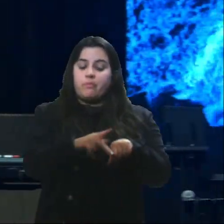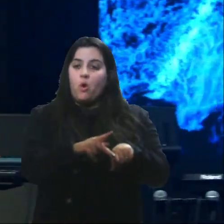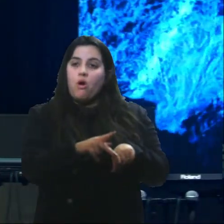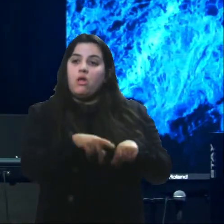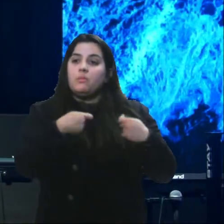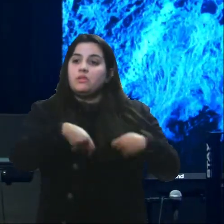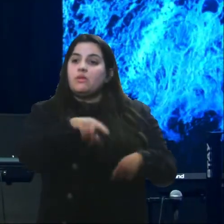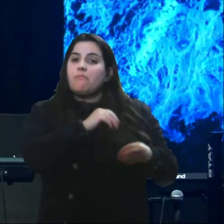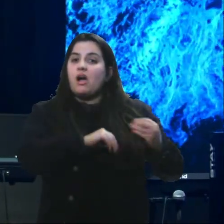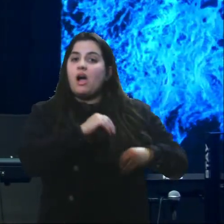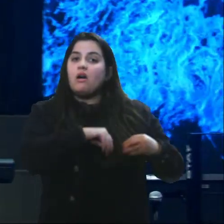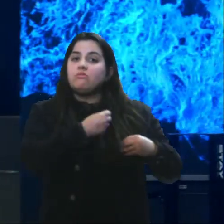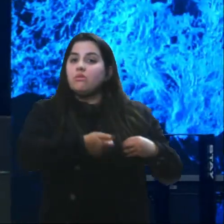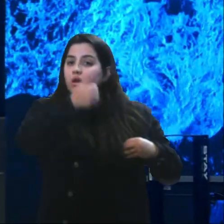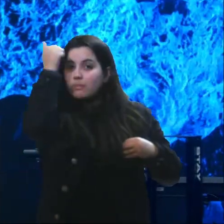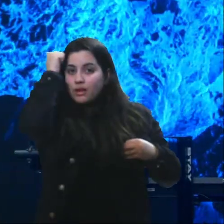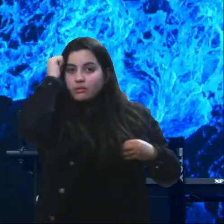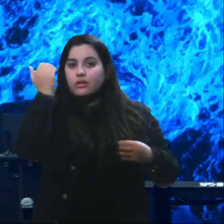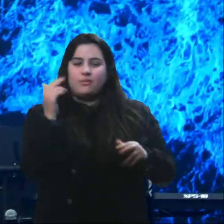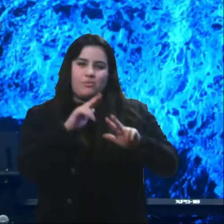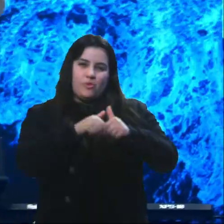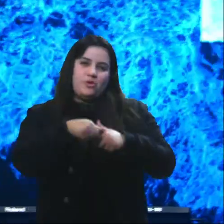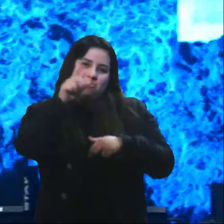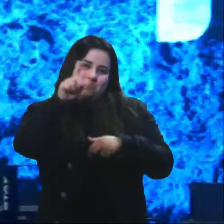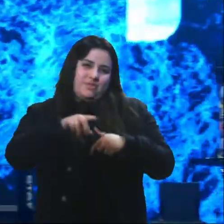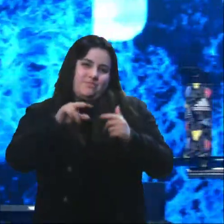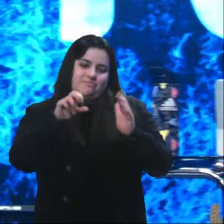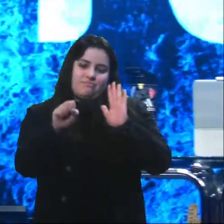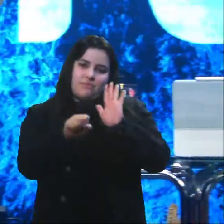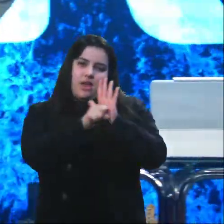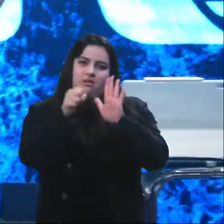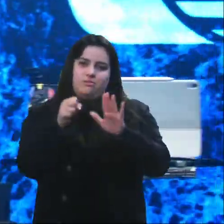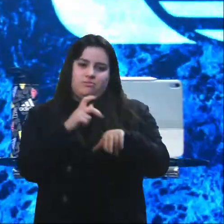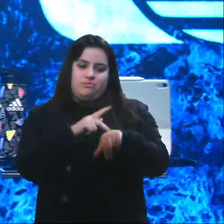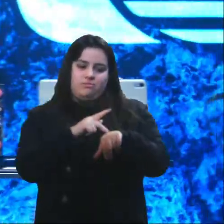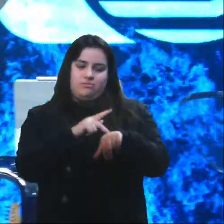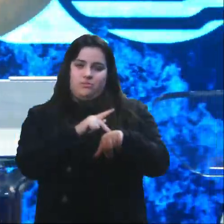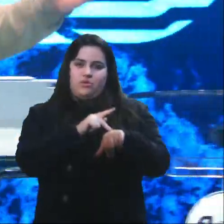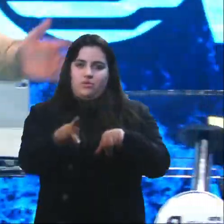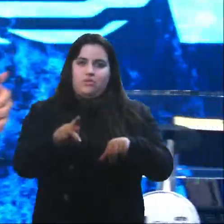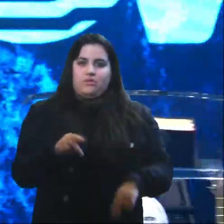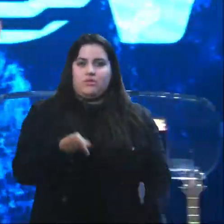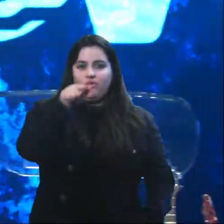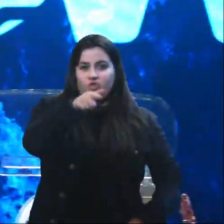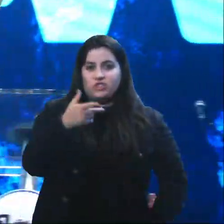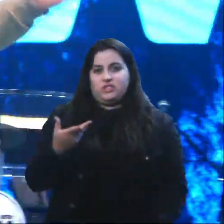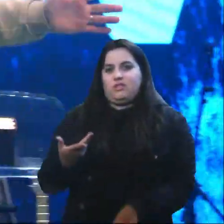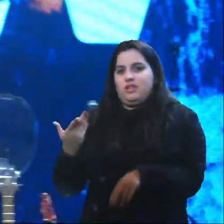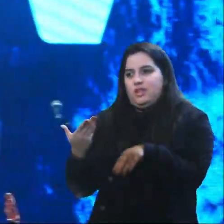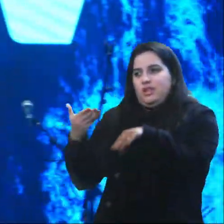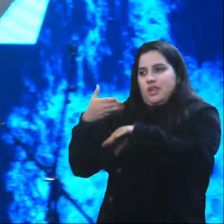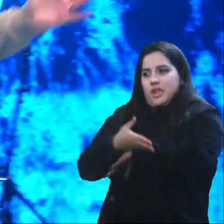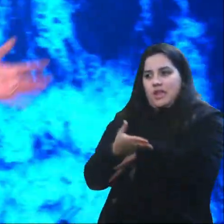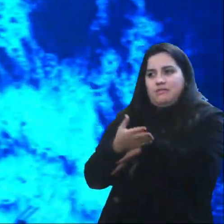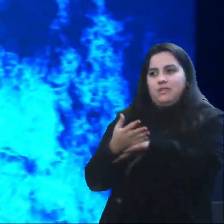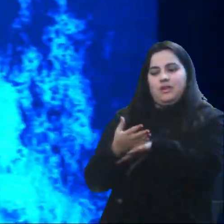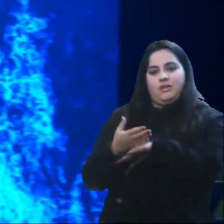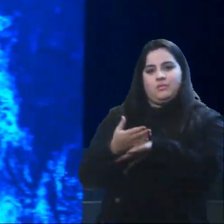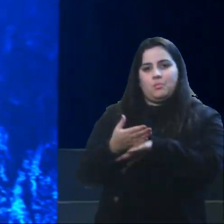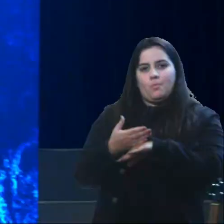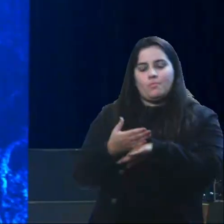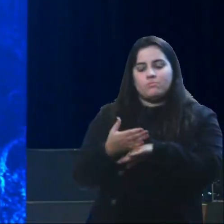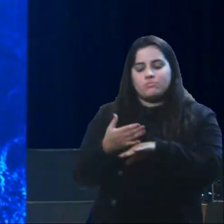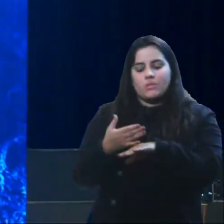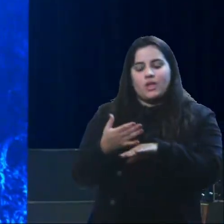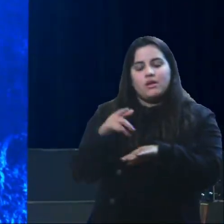o batismo é um símbolo de purificação. Você entra seco, sujo e sai molhado, limpo. Essa é